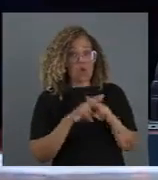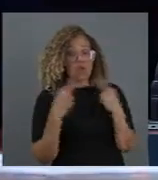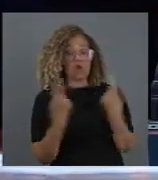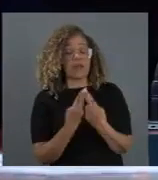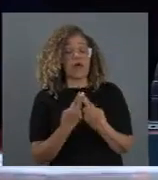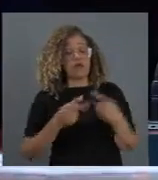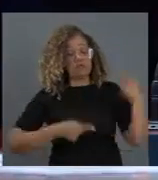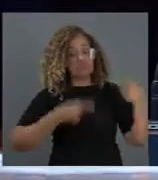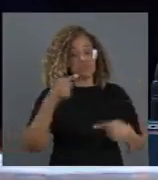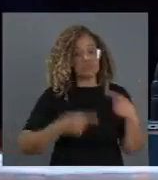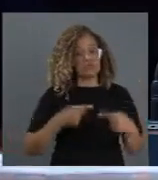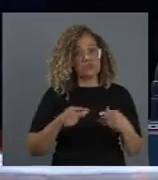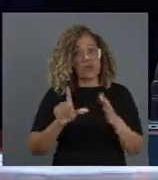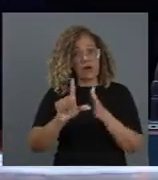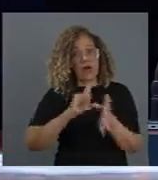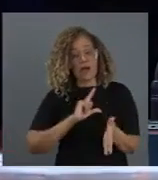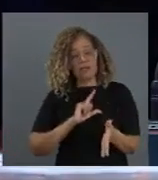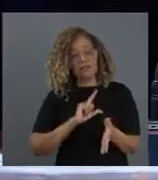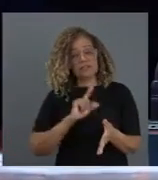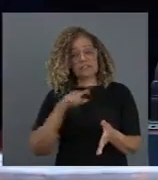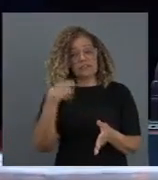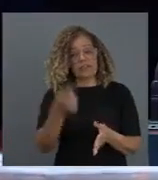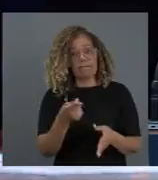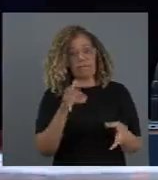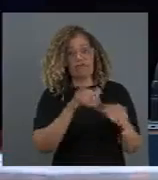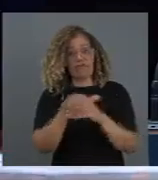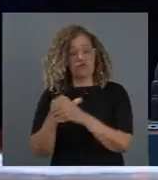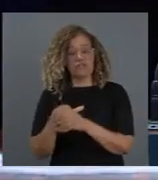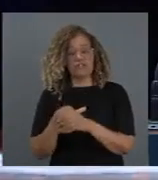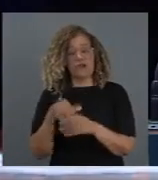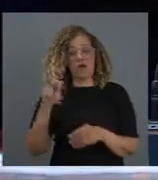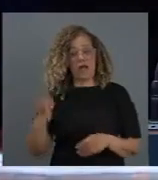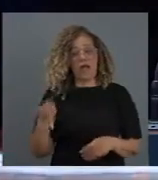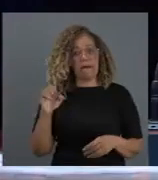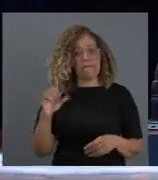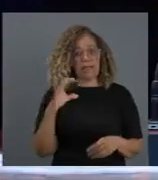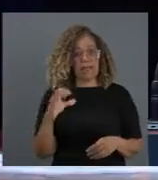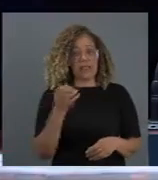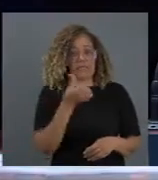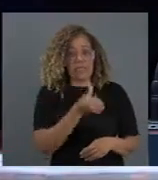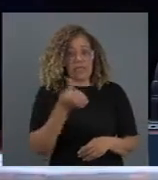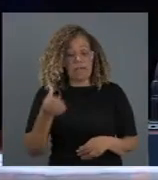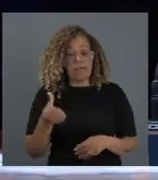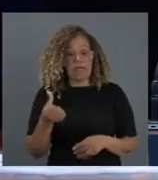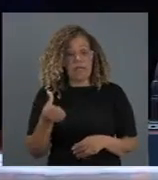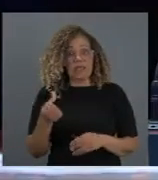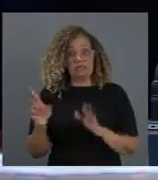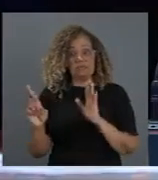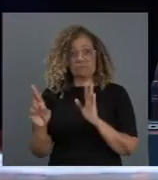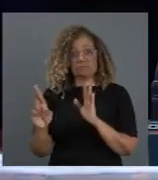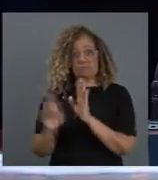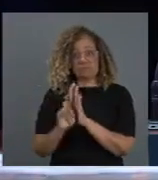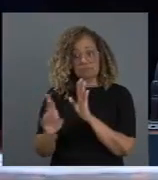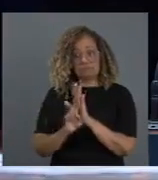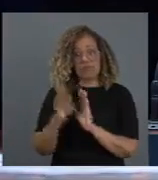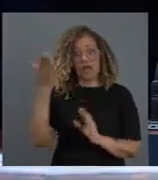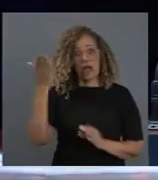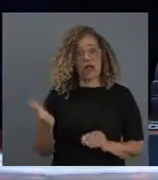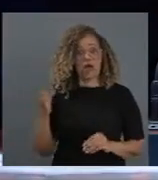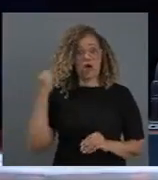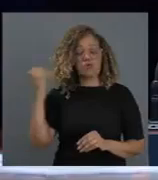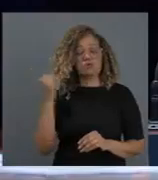discussões antes do primeiro turno de votação. A PEC 66 é de autoria do senador